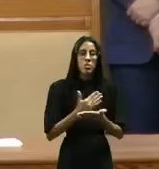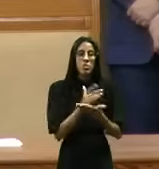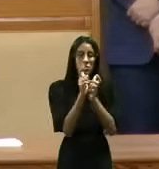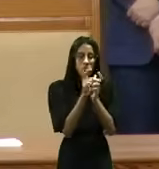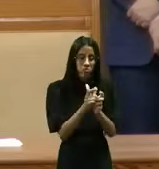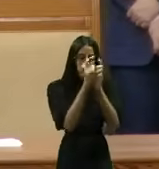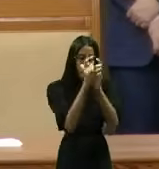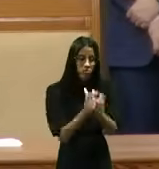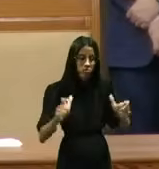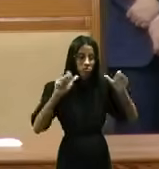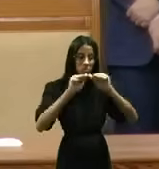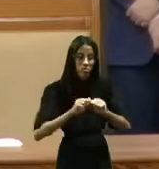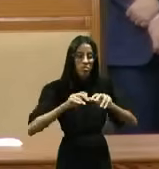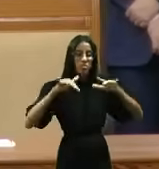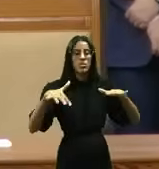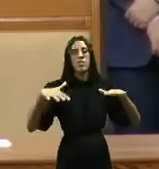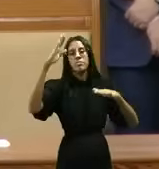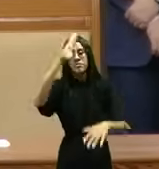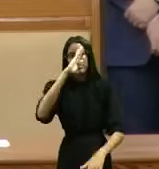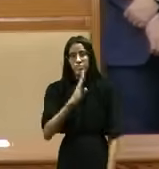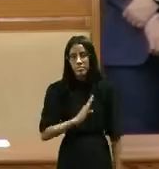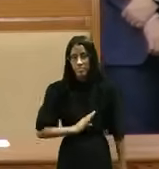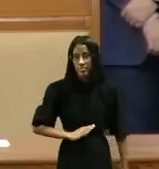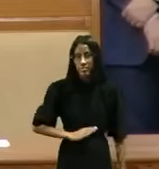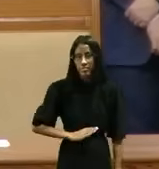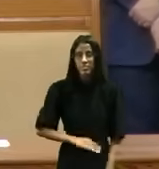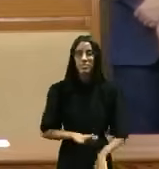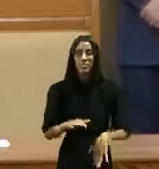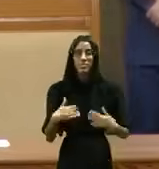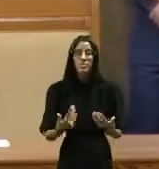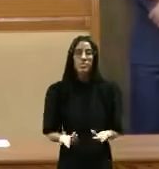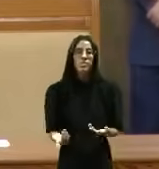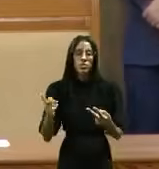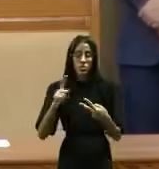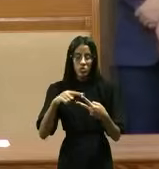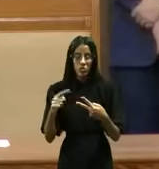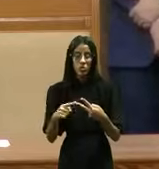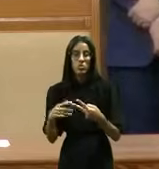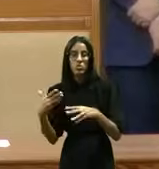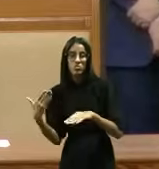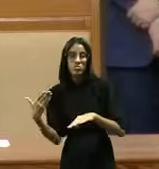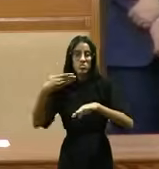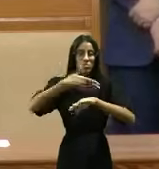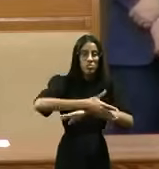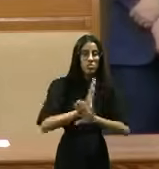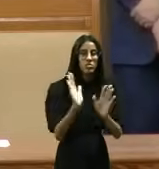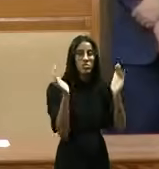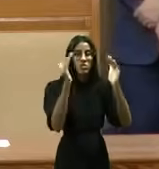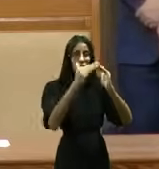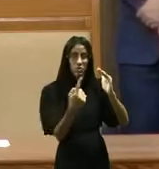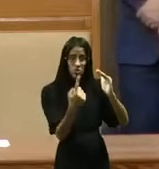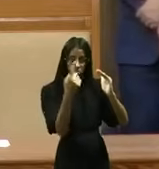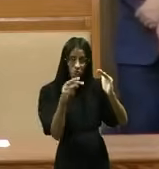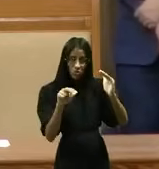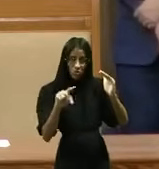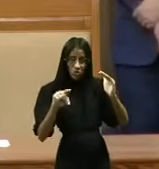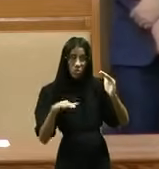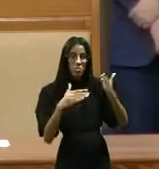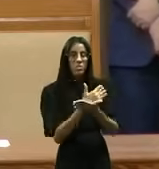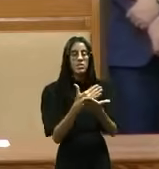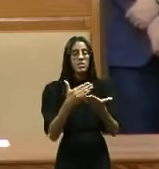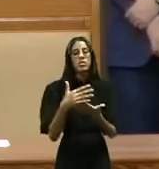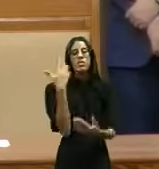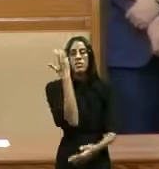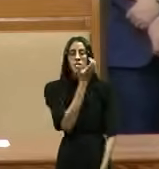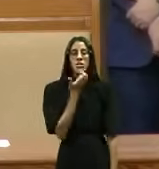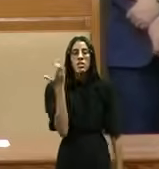que os dois foram na casa de um irmão e eles cantaram hino em inglês eu me esqueci o nome do hino Mas